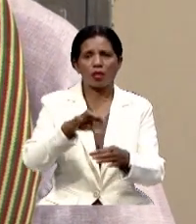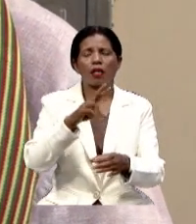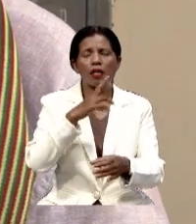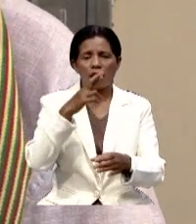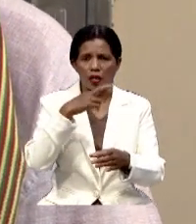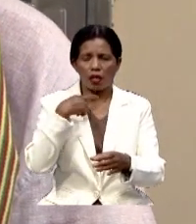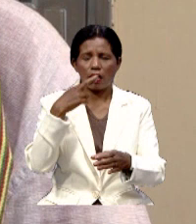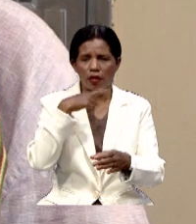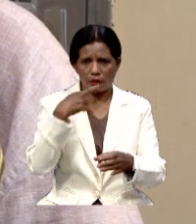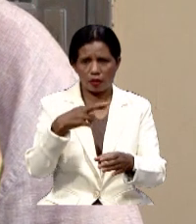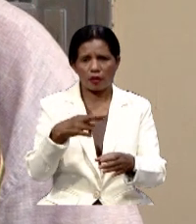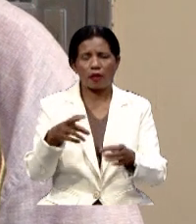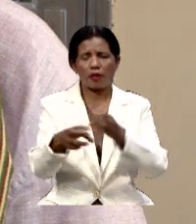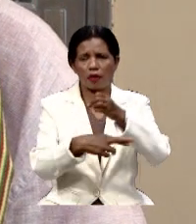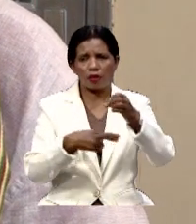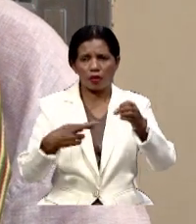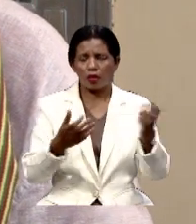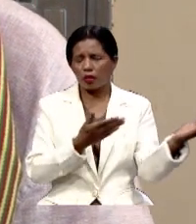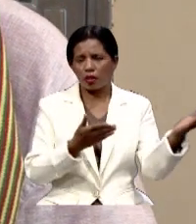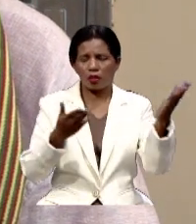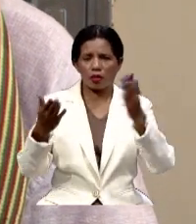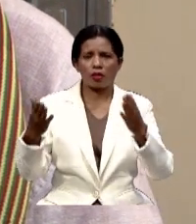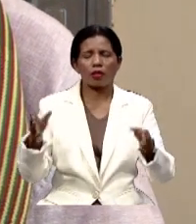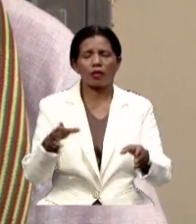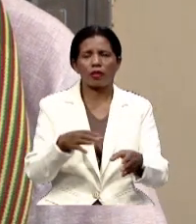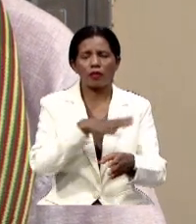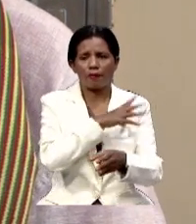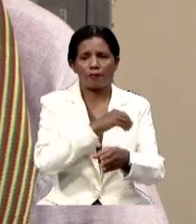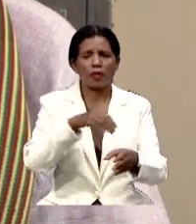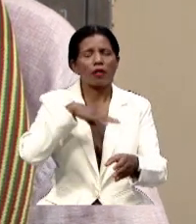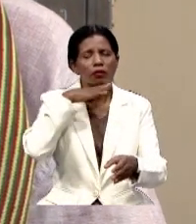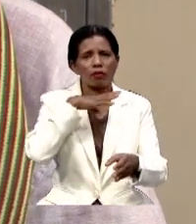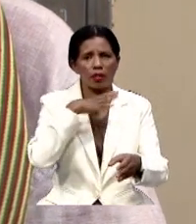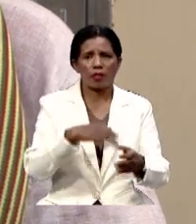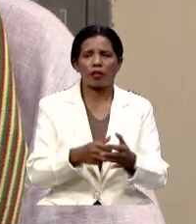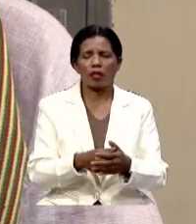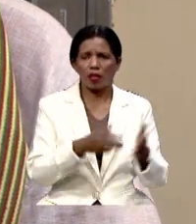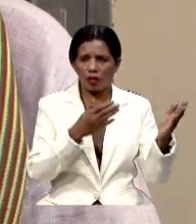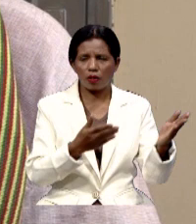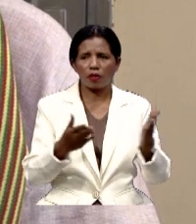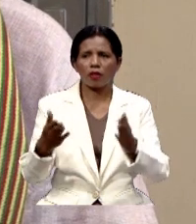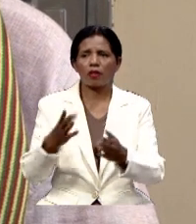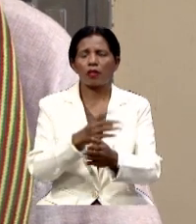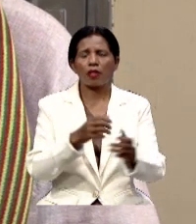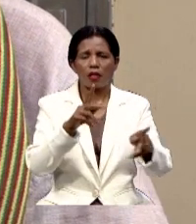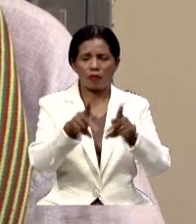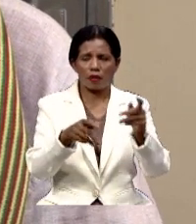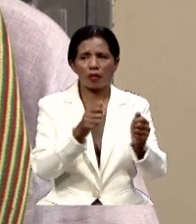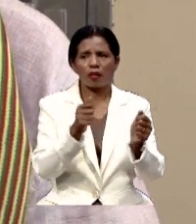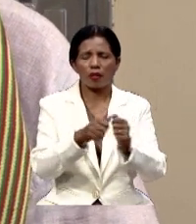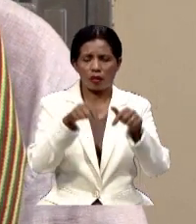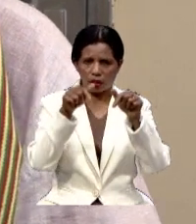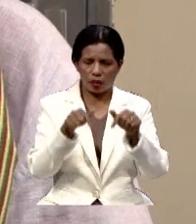se emana tudo, se se haruka fahi, o initaretiona, o lançamento ira ohin, para lori fahi o qualidade dia, mai hakia